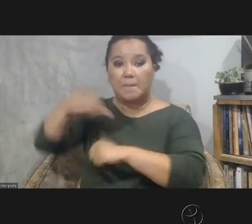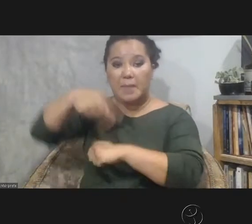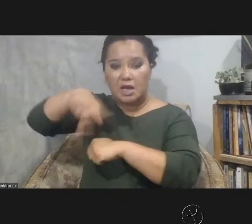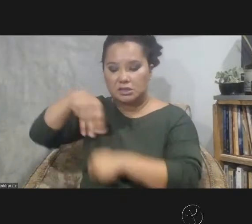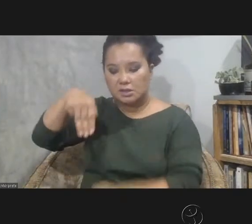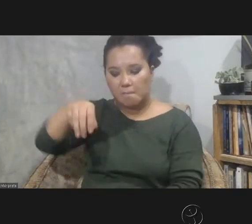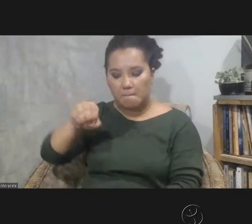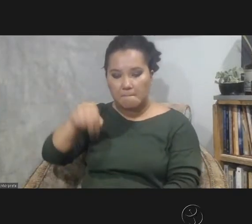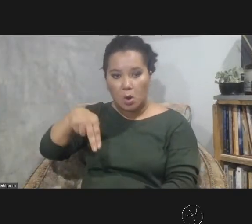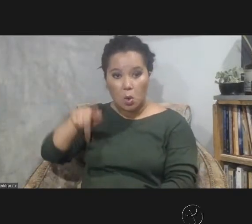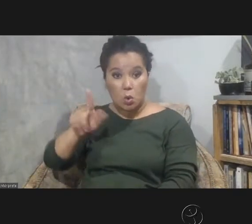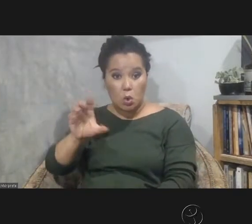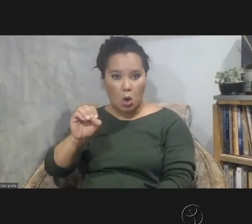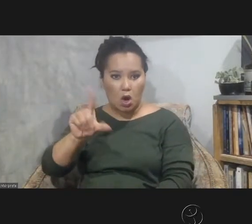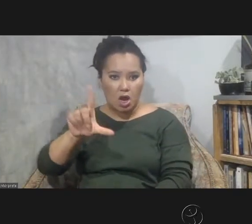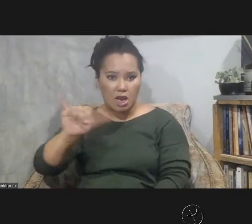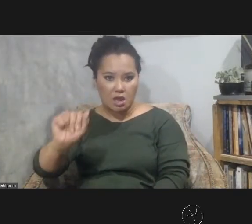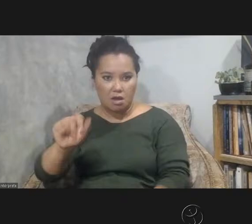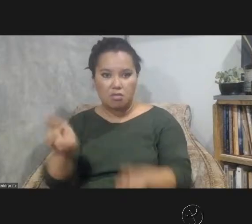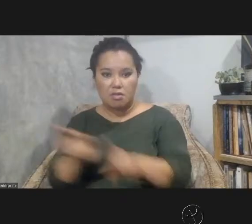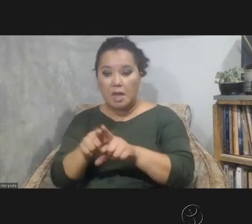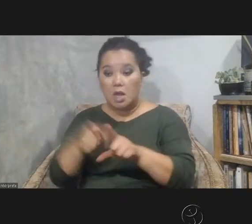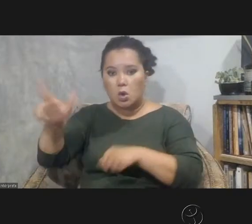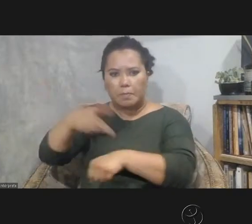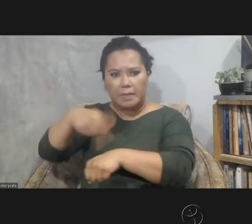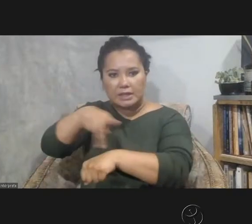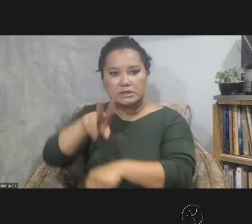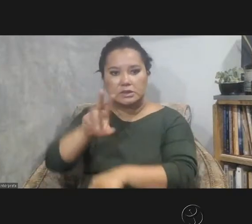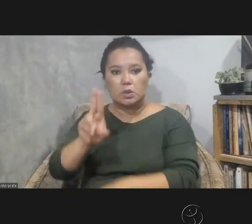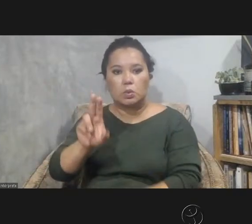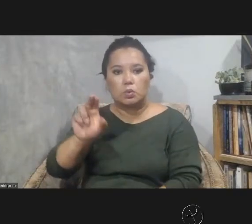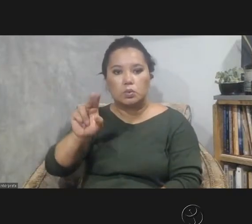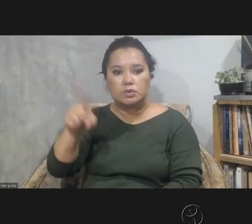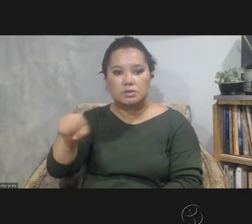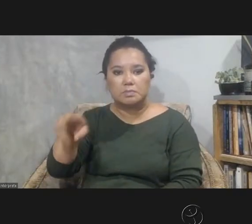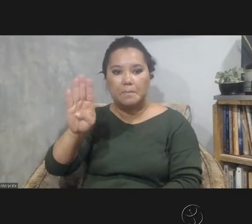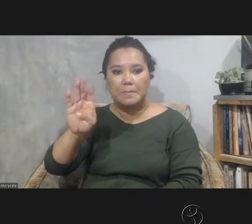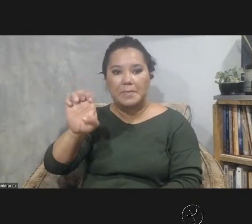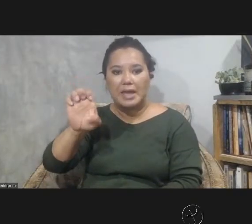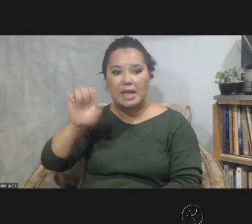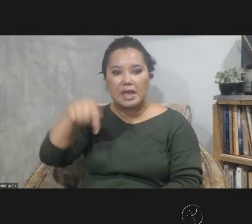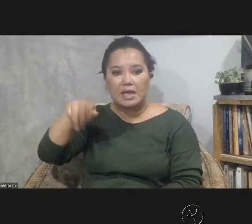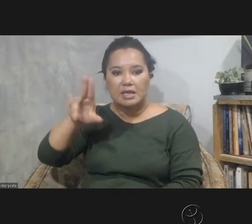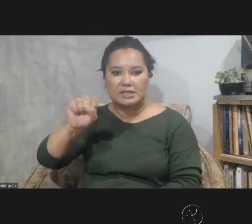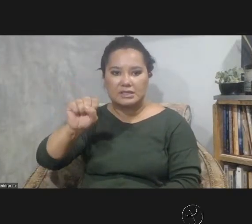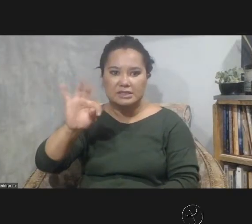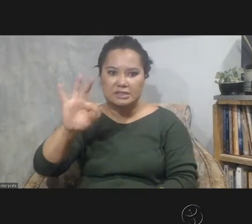são duplicados para a saúde, para os